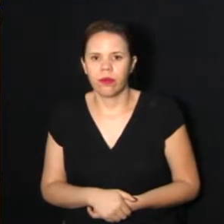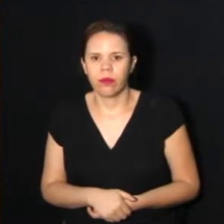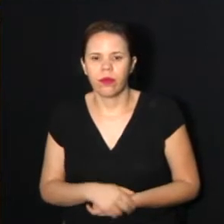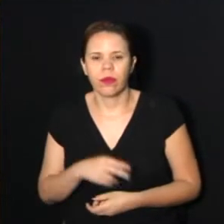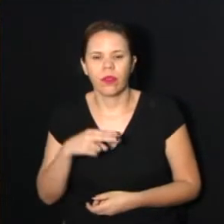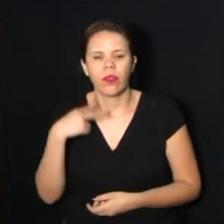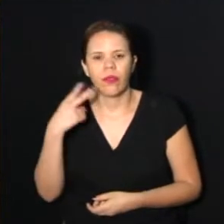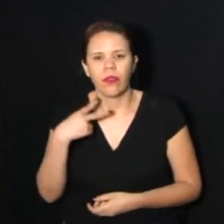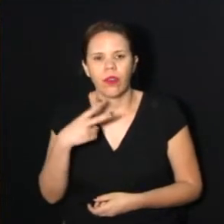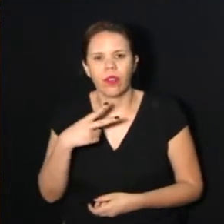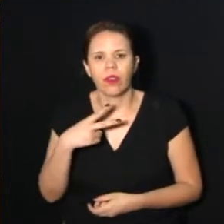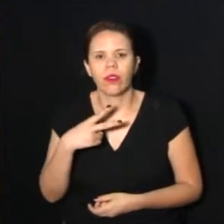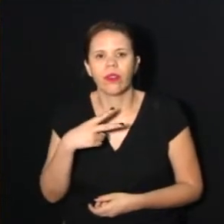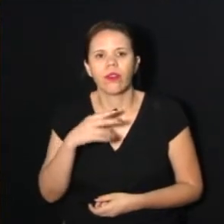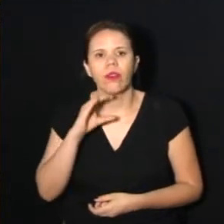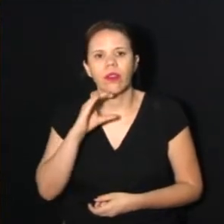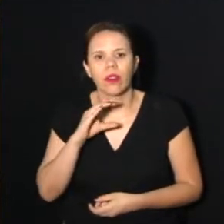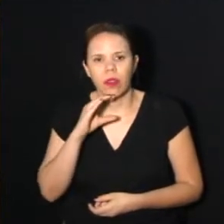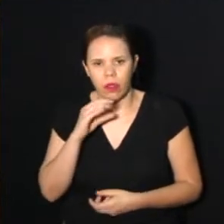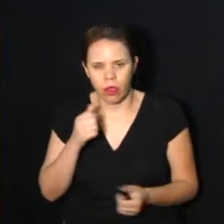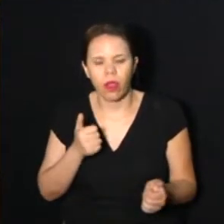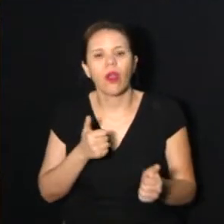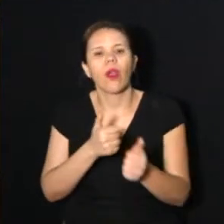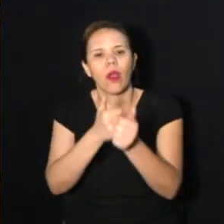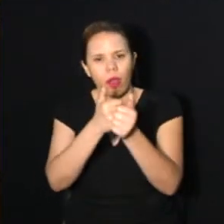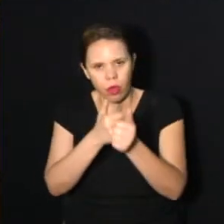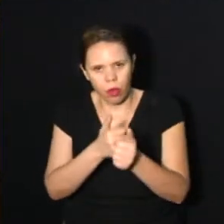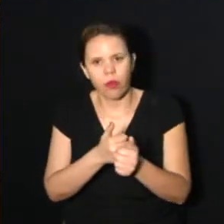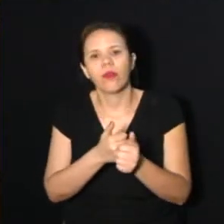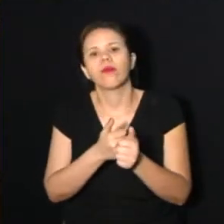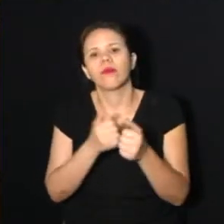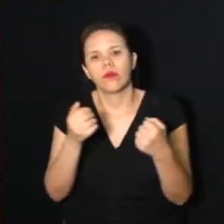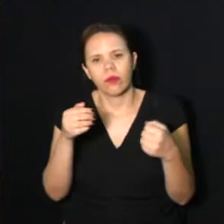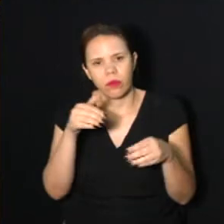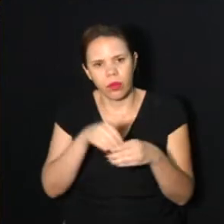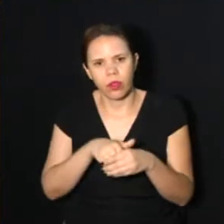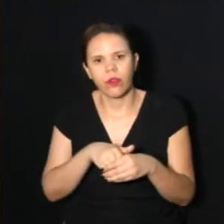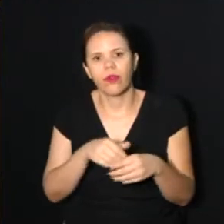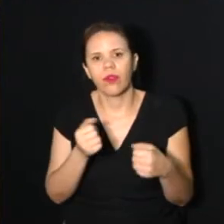Vereador Carlão do PT. Eu acompanho o relator.